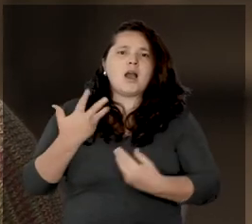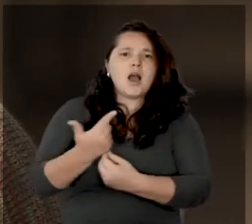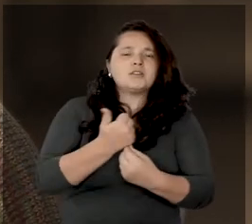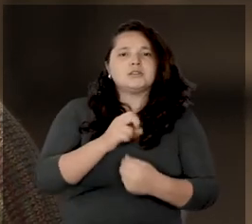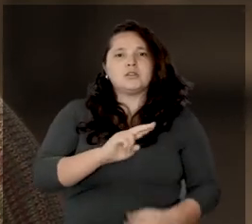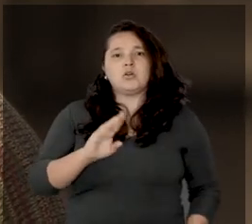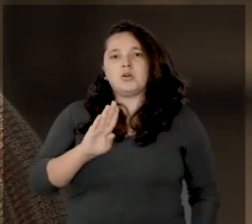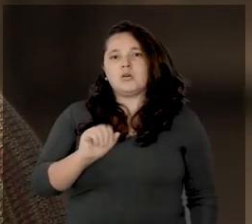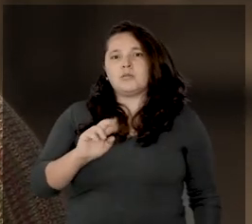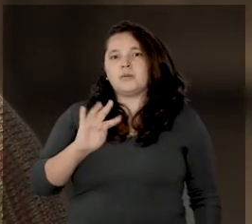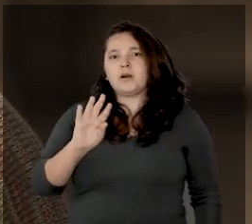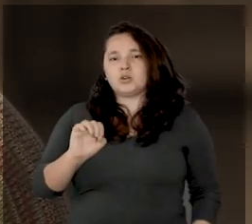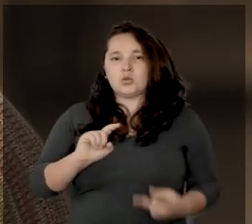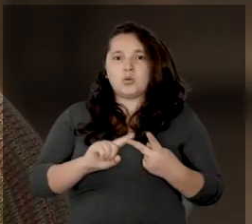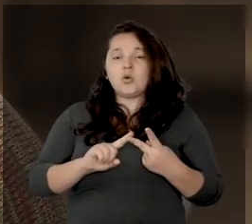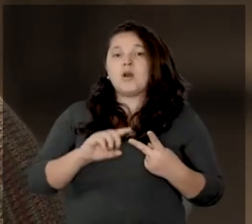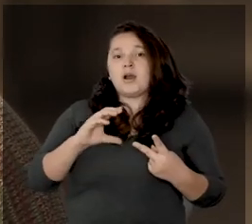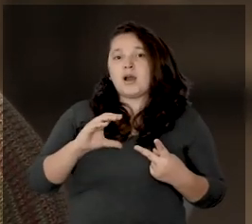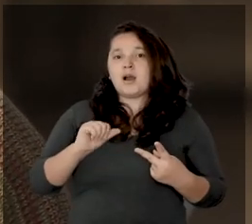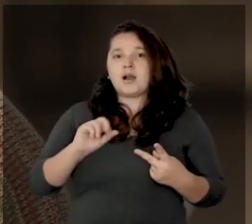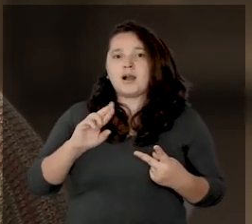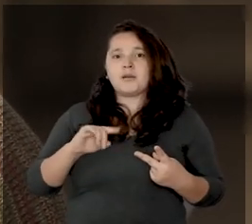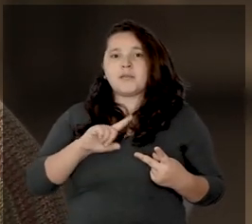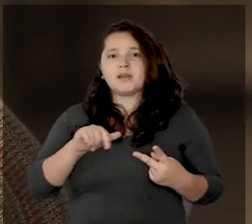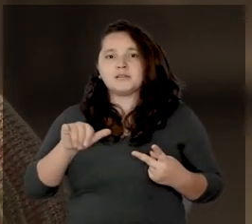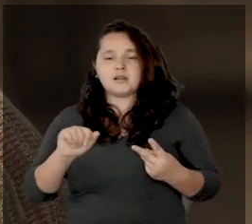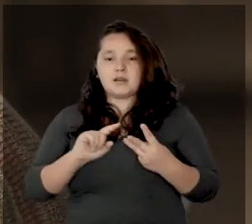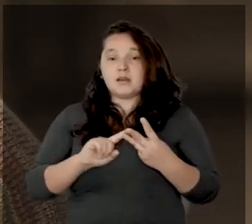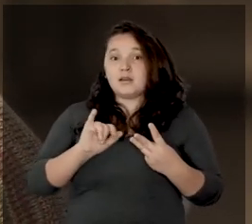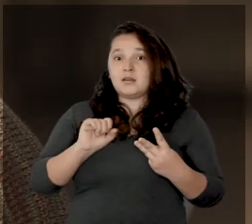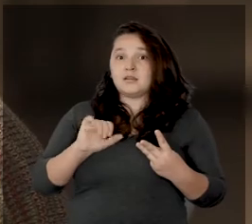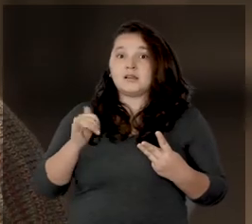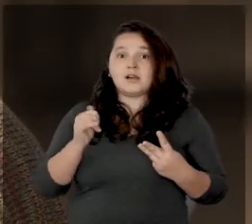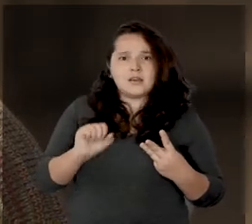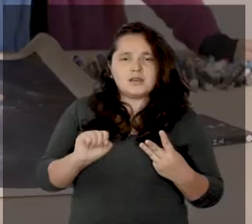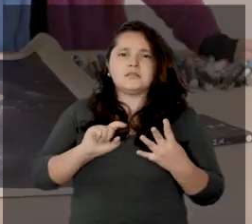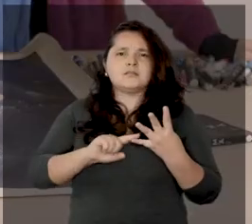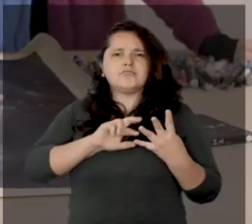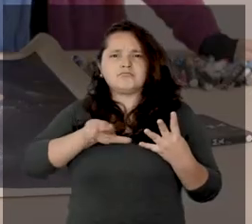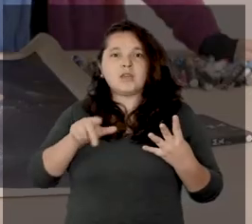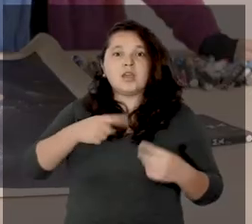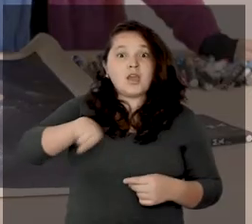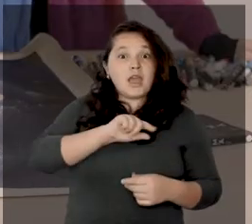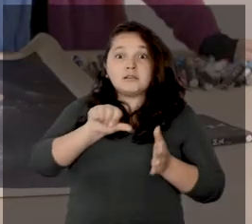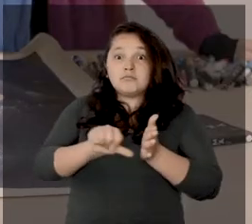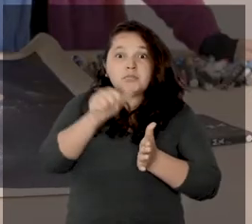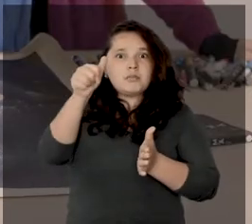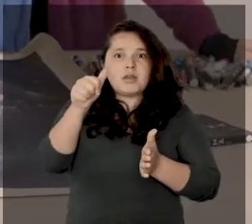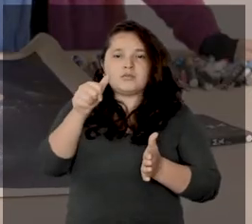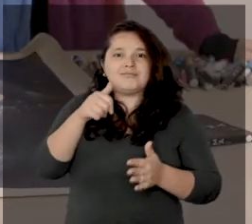Isaías Miliano e Amazônia Arawak, que são meus pioneiros, que são os meus mais velhos, né, nessa